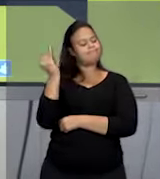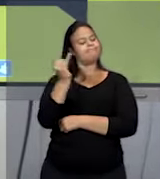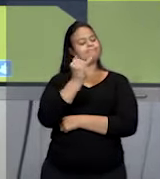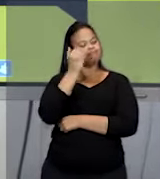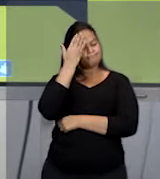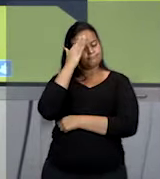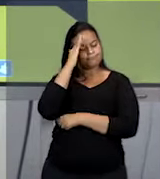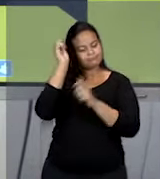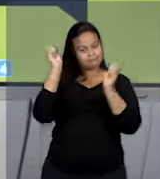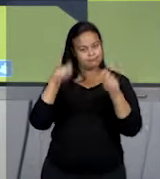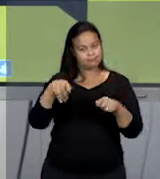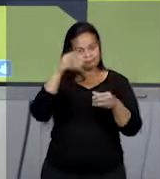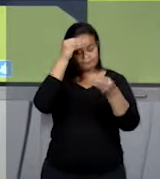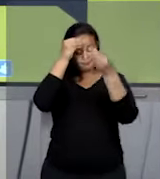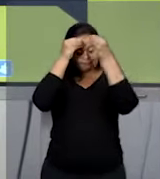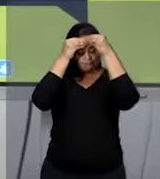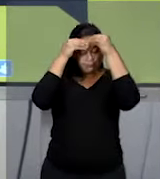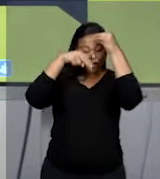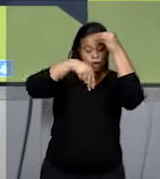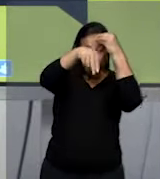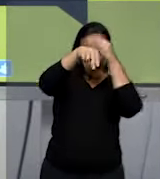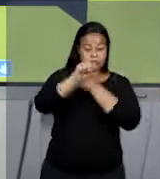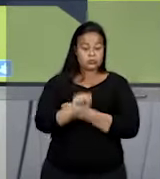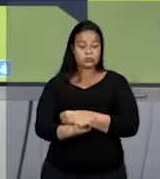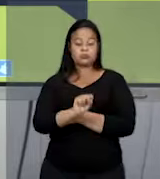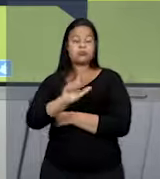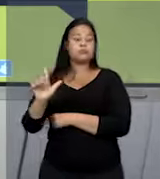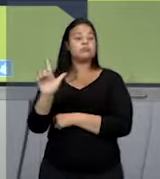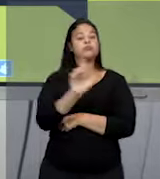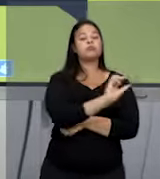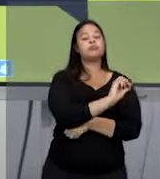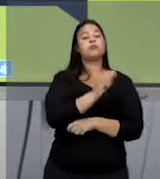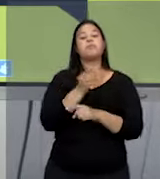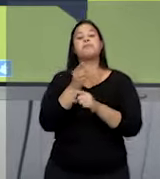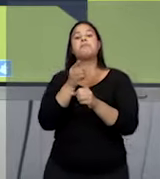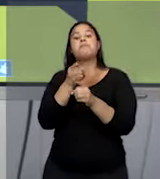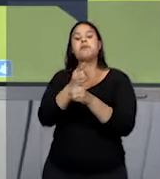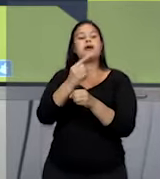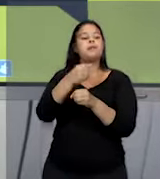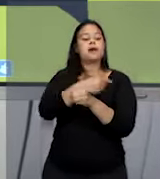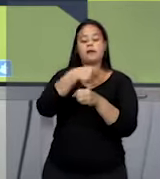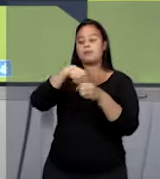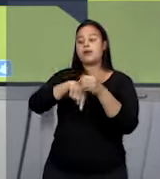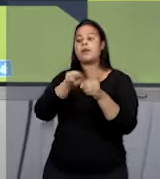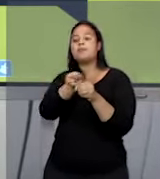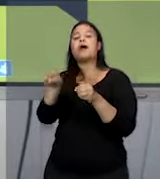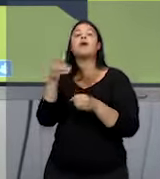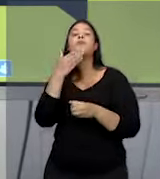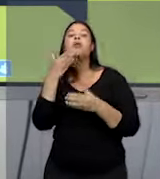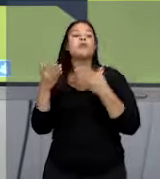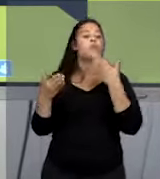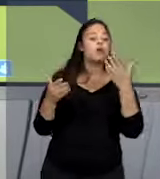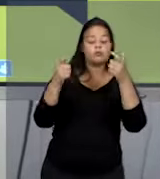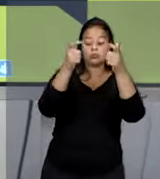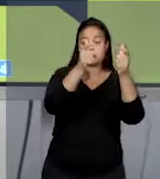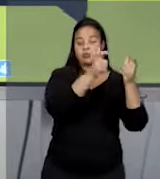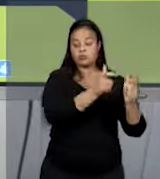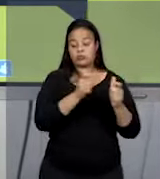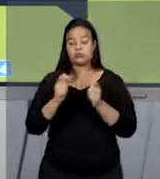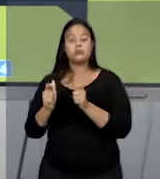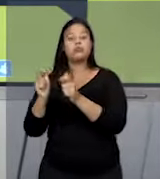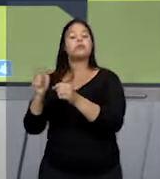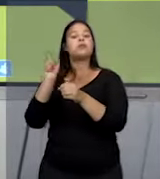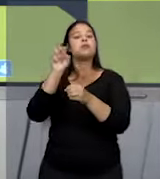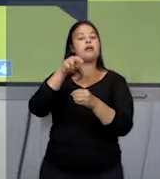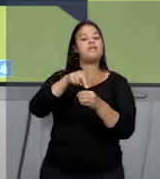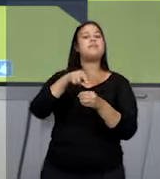entender. Norte, sul, leste, oeste são direções e você vai tomar essas direções a partir de um